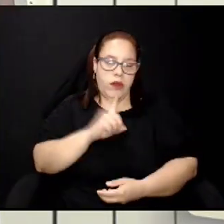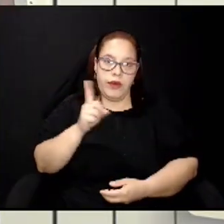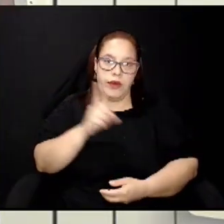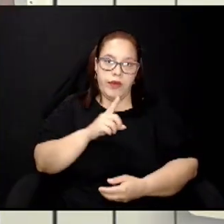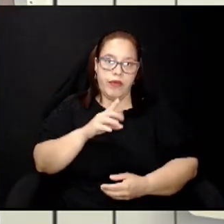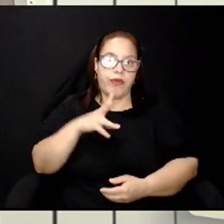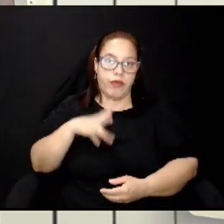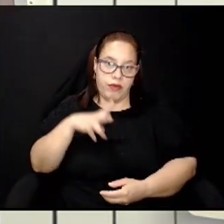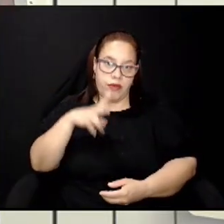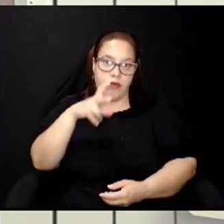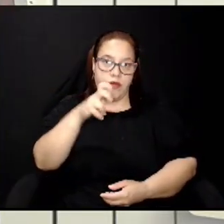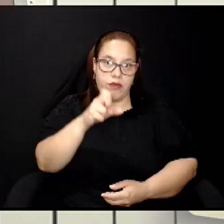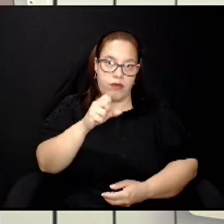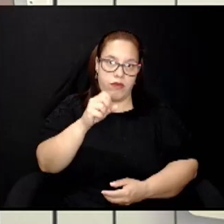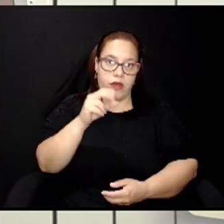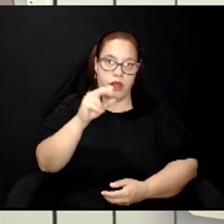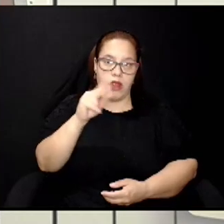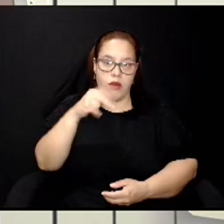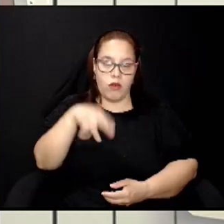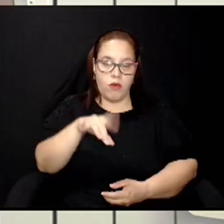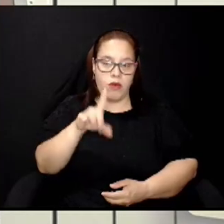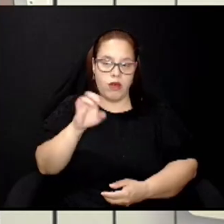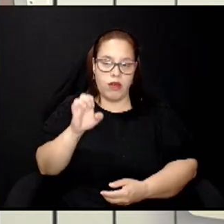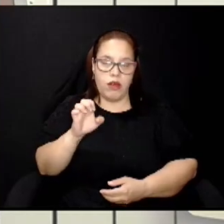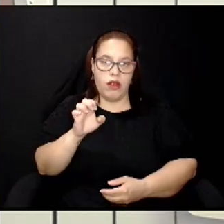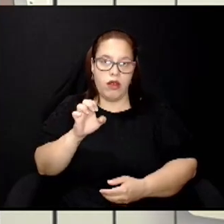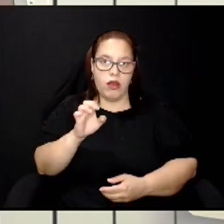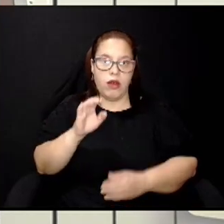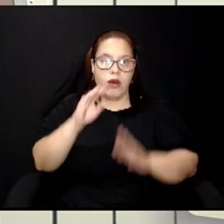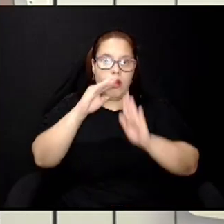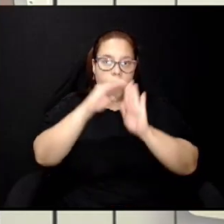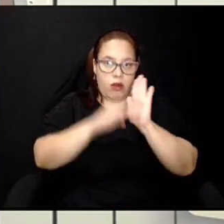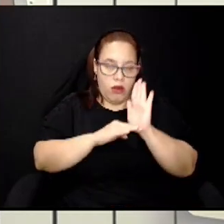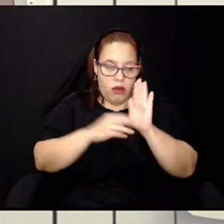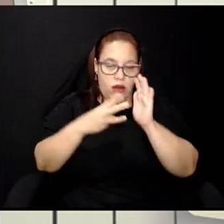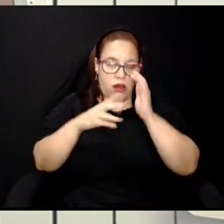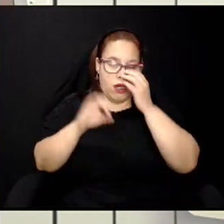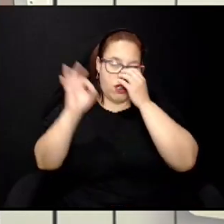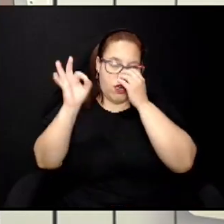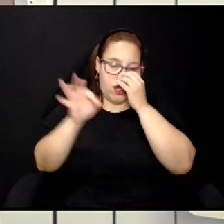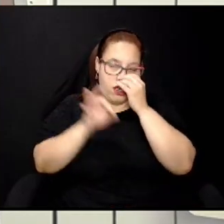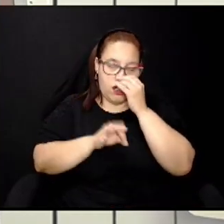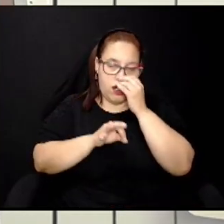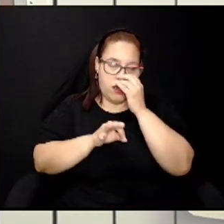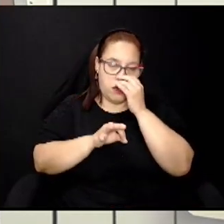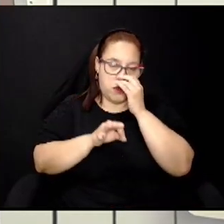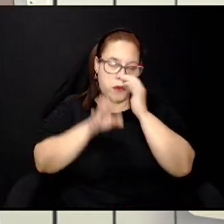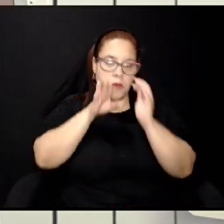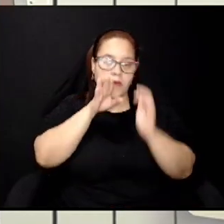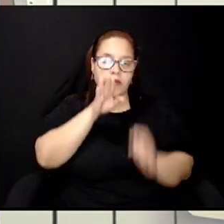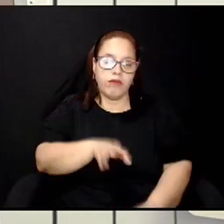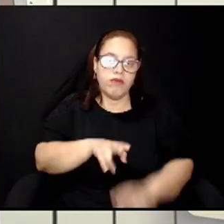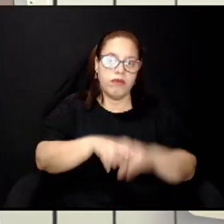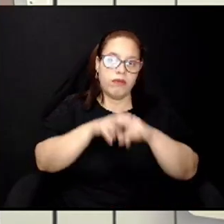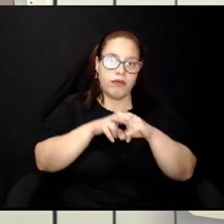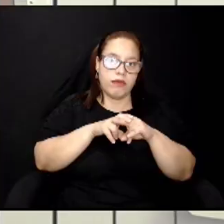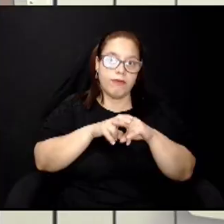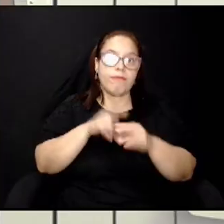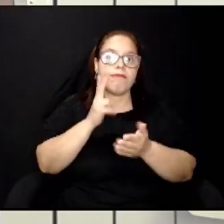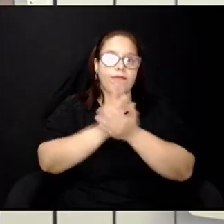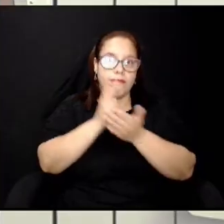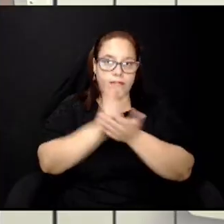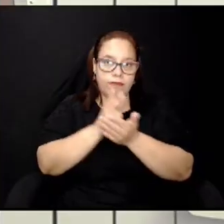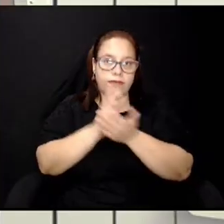A umidade relativa do ar deve ficar abaixo de 30% no período da tarde. Portanto, mantenha os